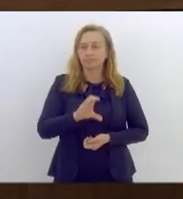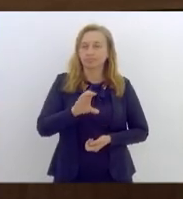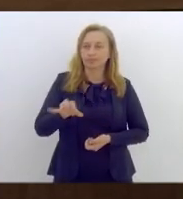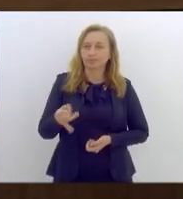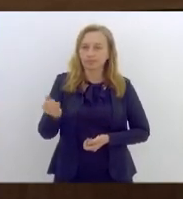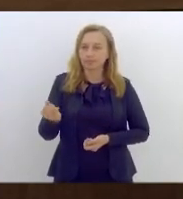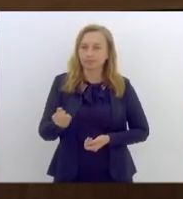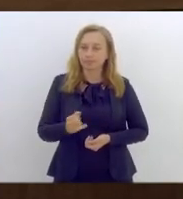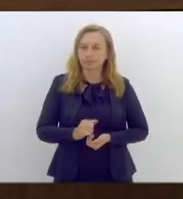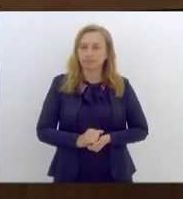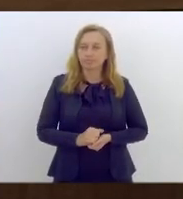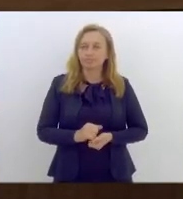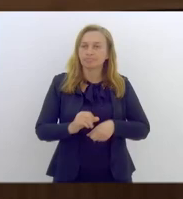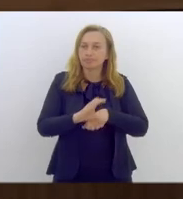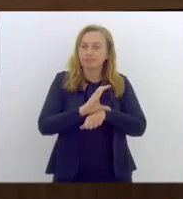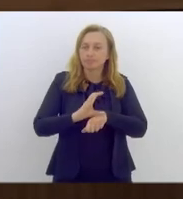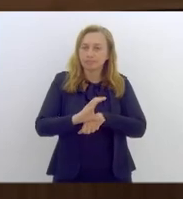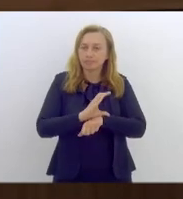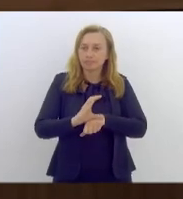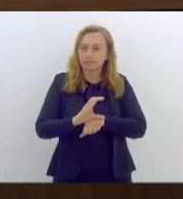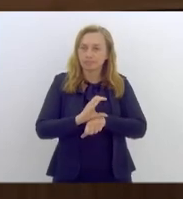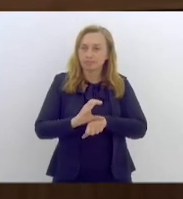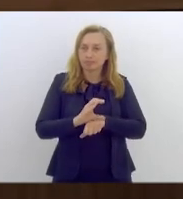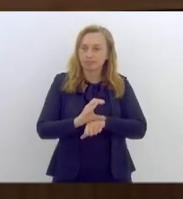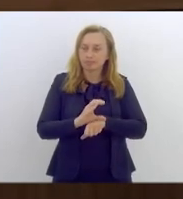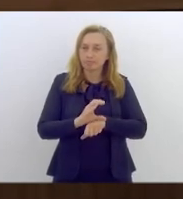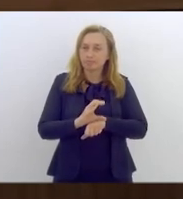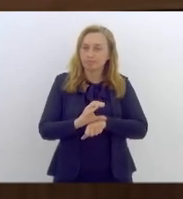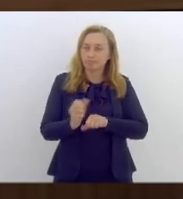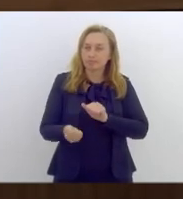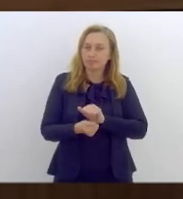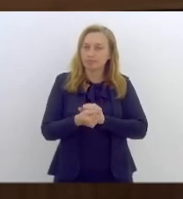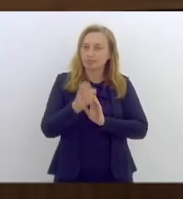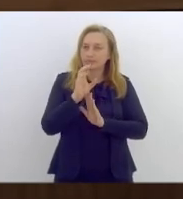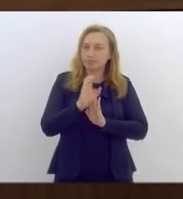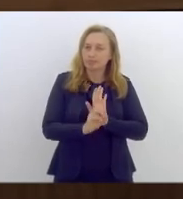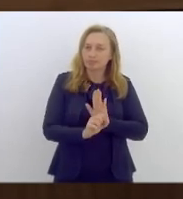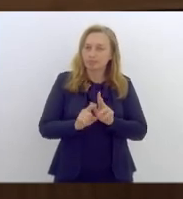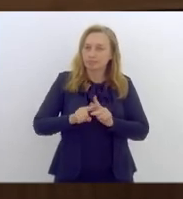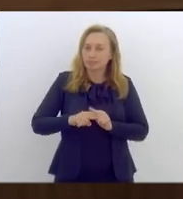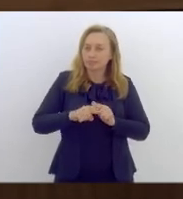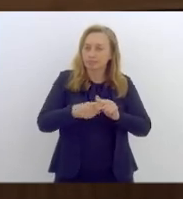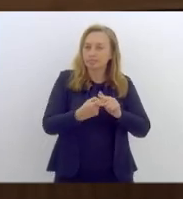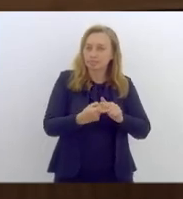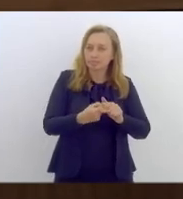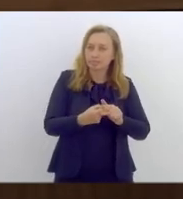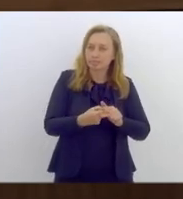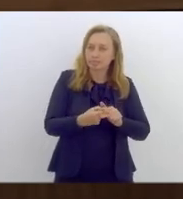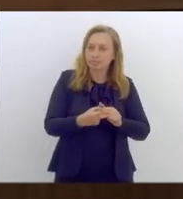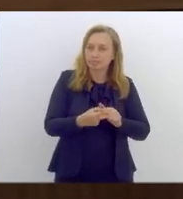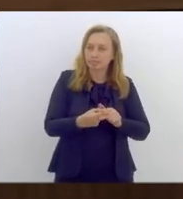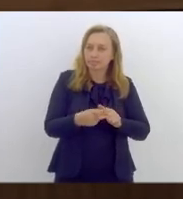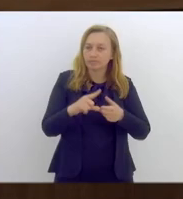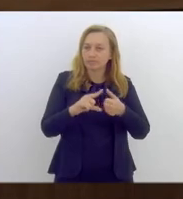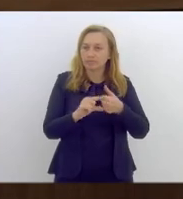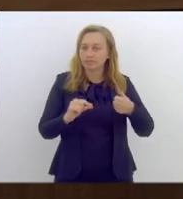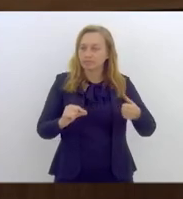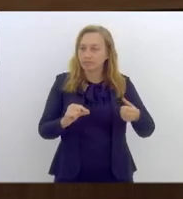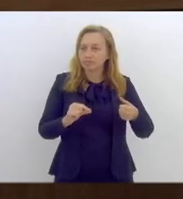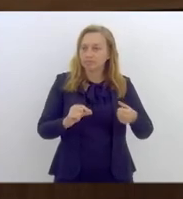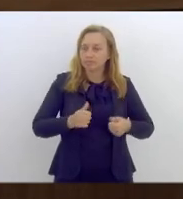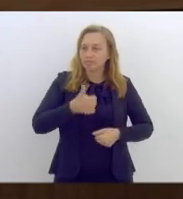é pela constitucionalidade com emenda modificativa ao artigo